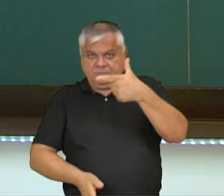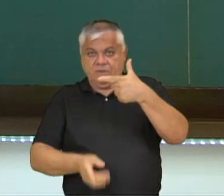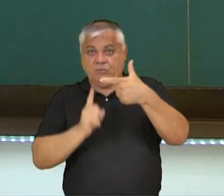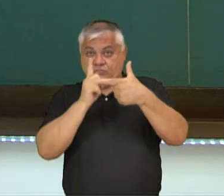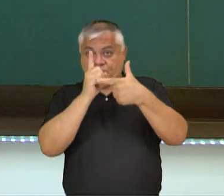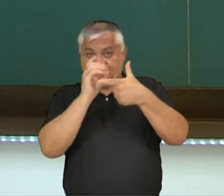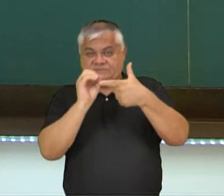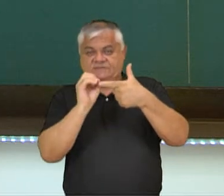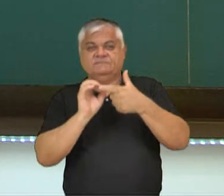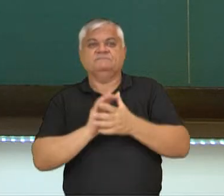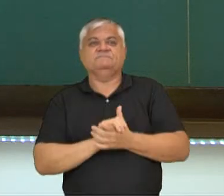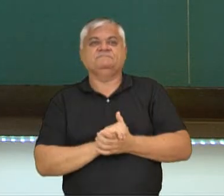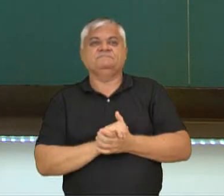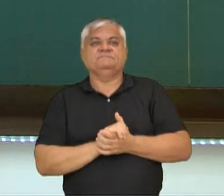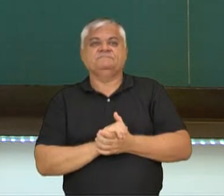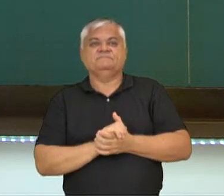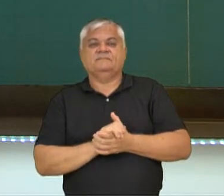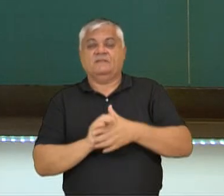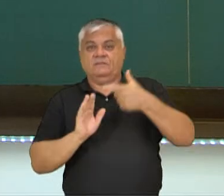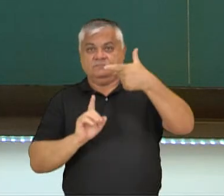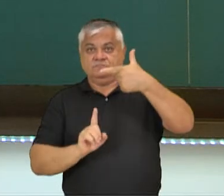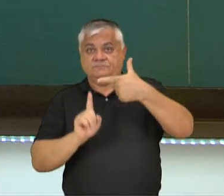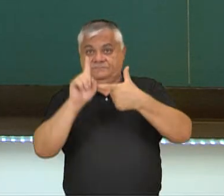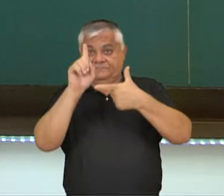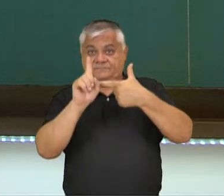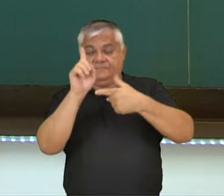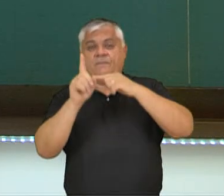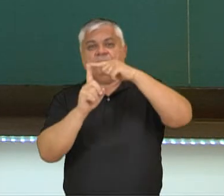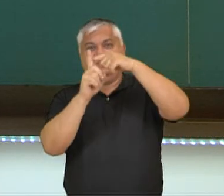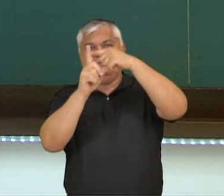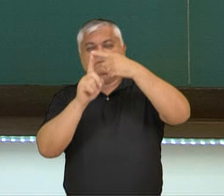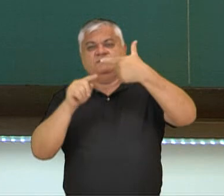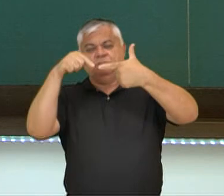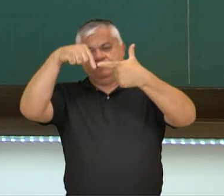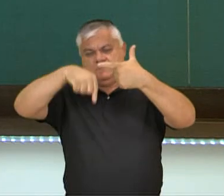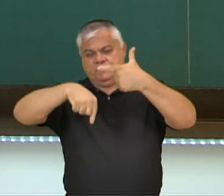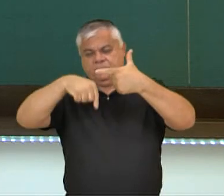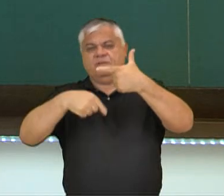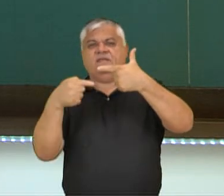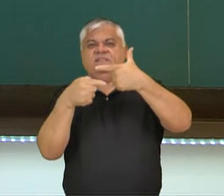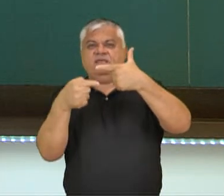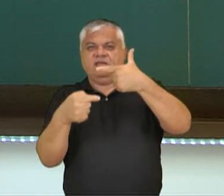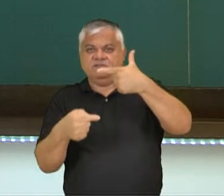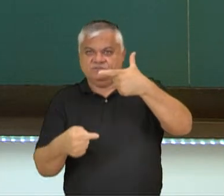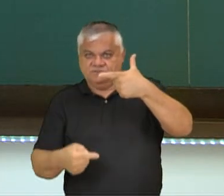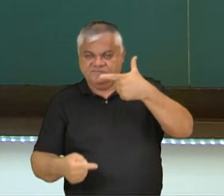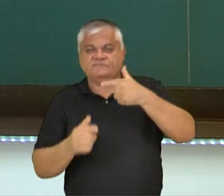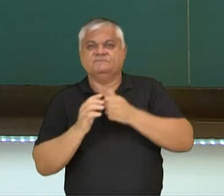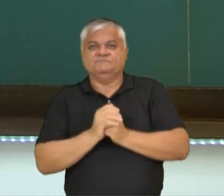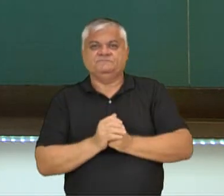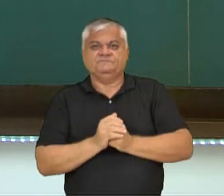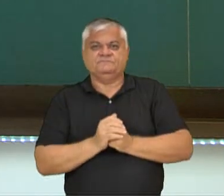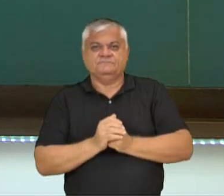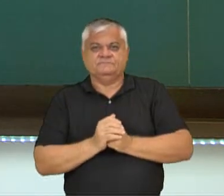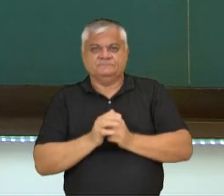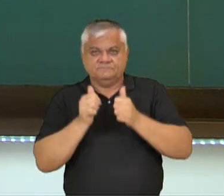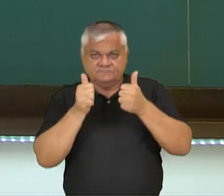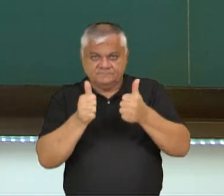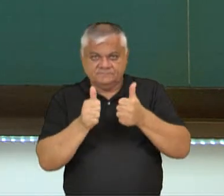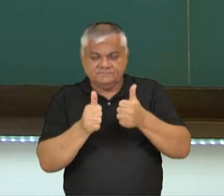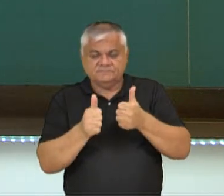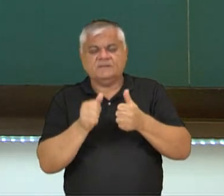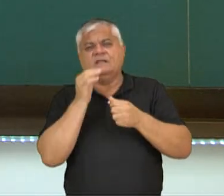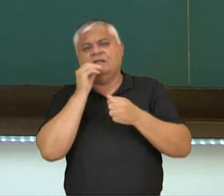0. Então, os valores para cima são positivos, os valores para baixo são negativos. Para que vocês não tenham que